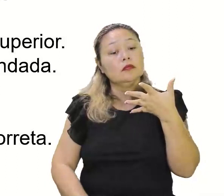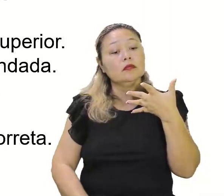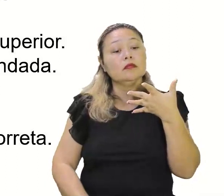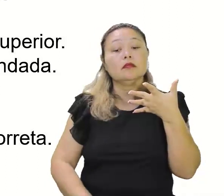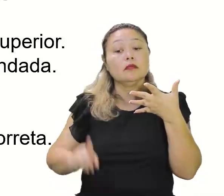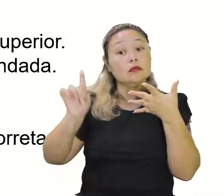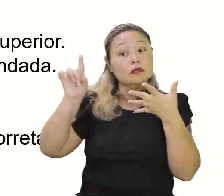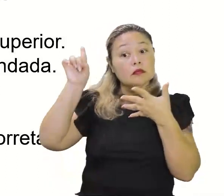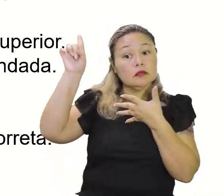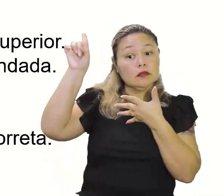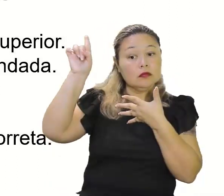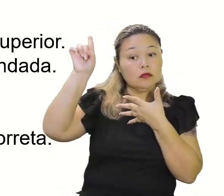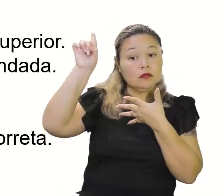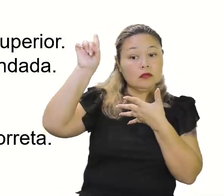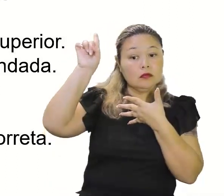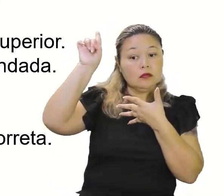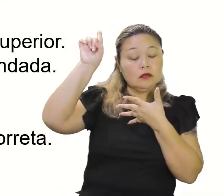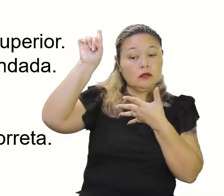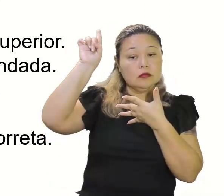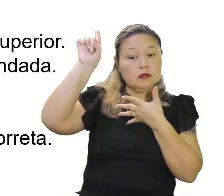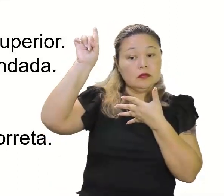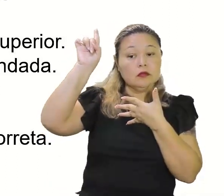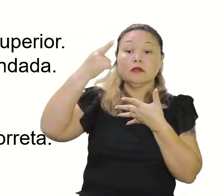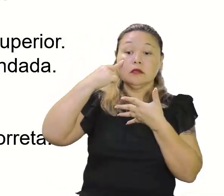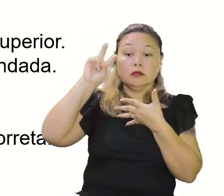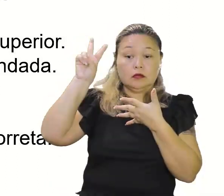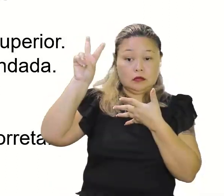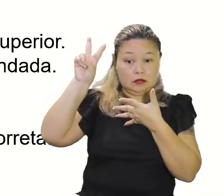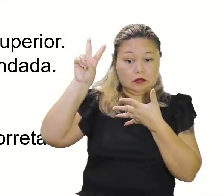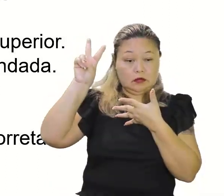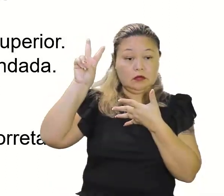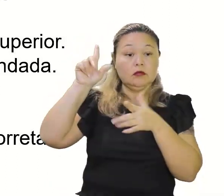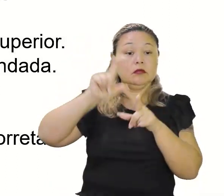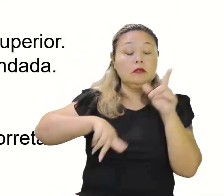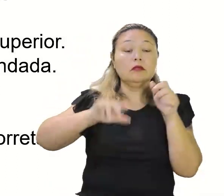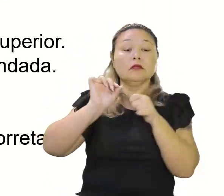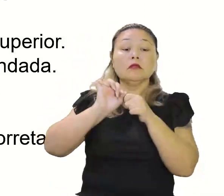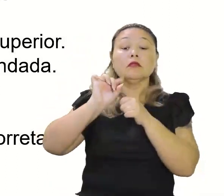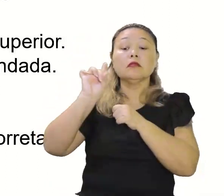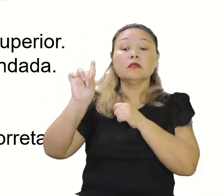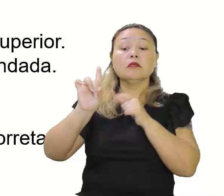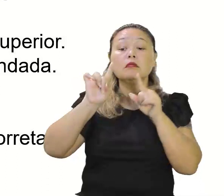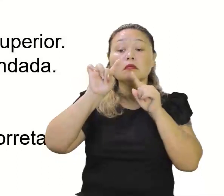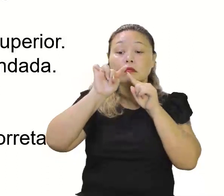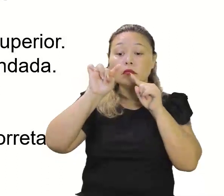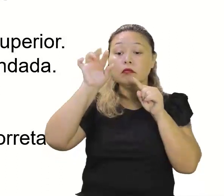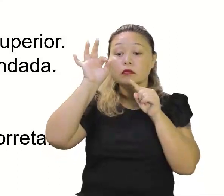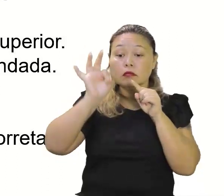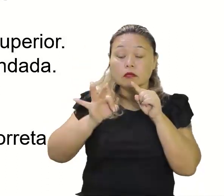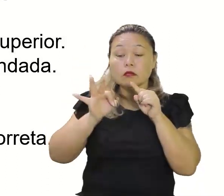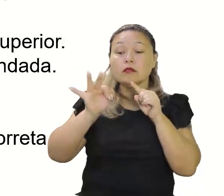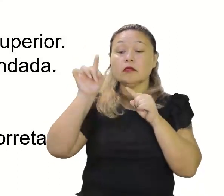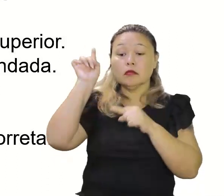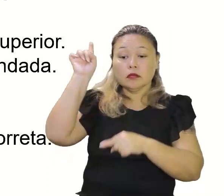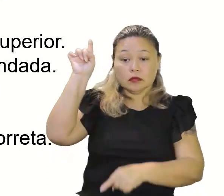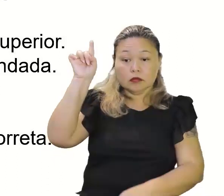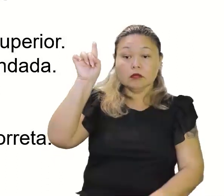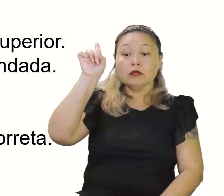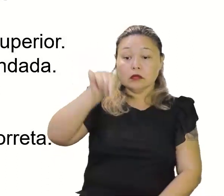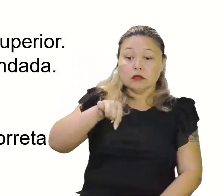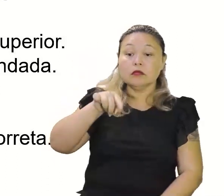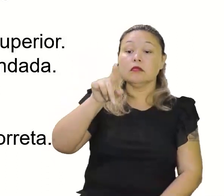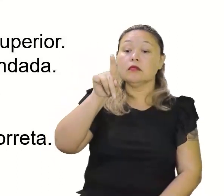lá, temos lá o sólido lá do lado, tá? Na letra A diz o seguinte, diz que é correto que essa figura,